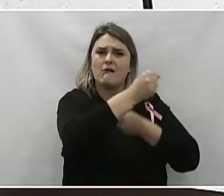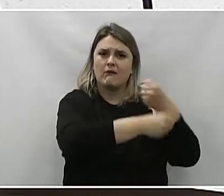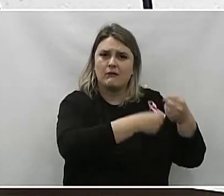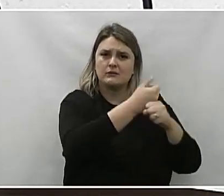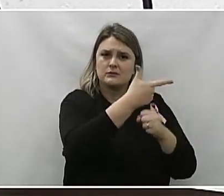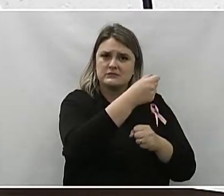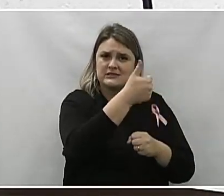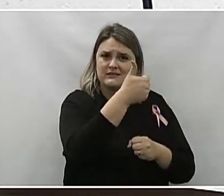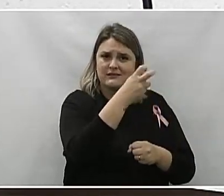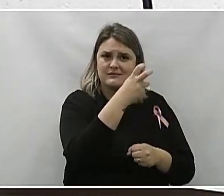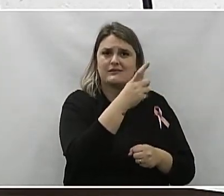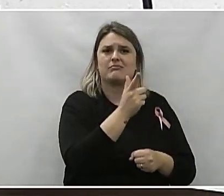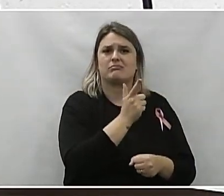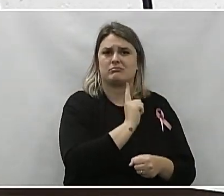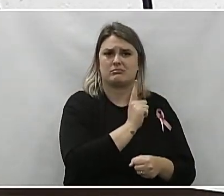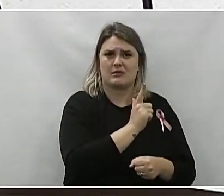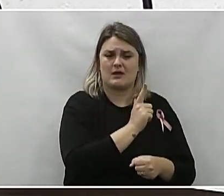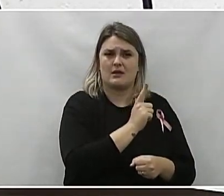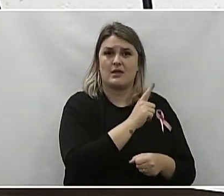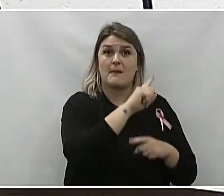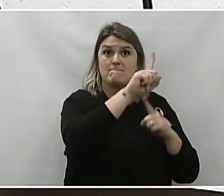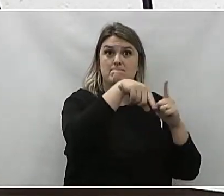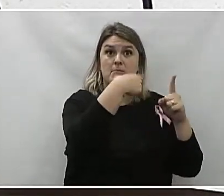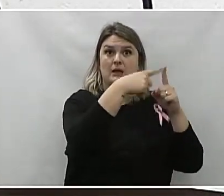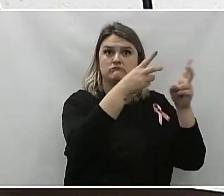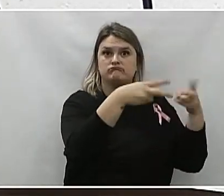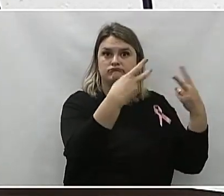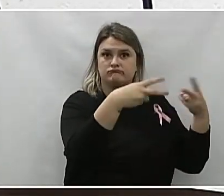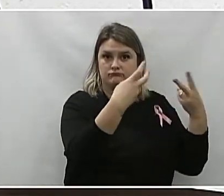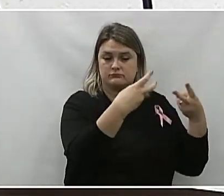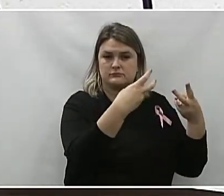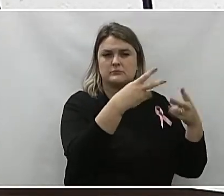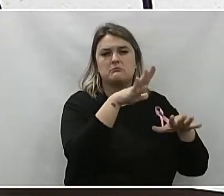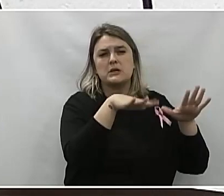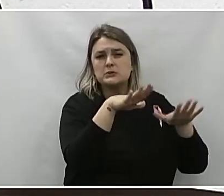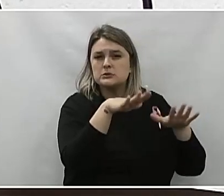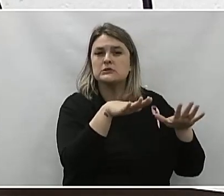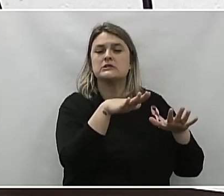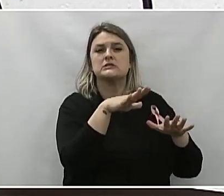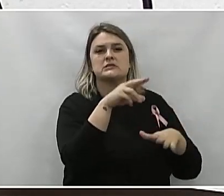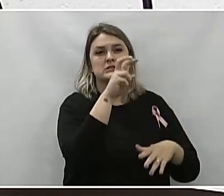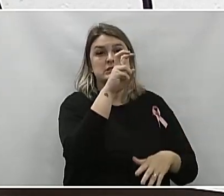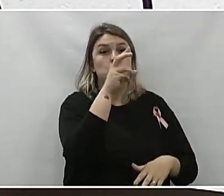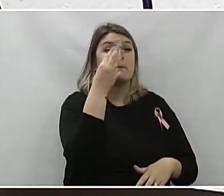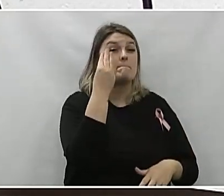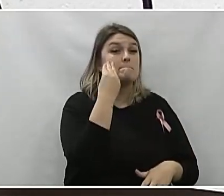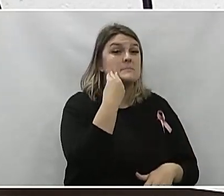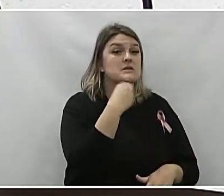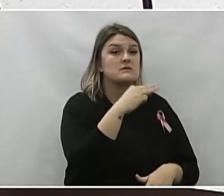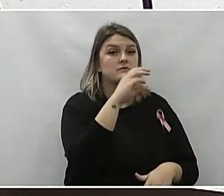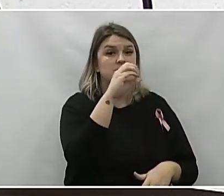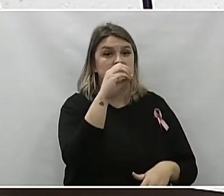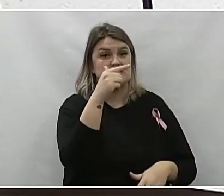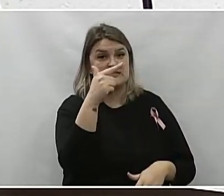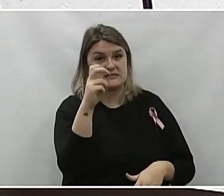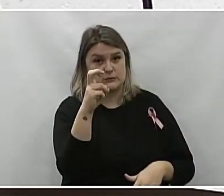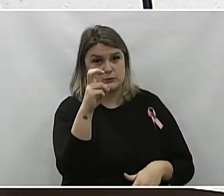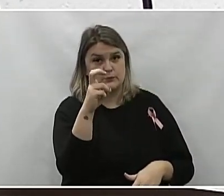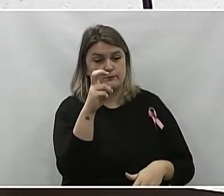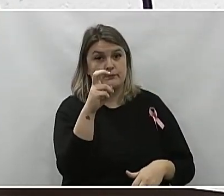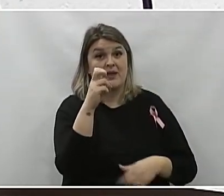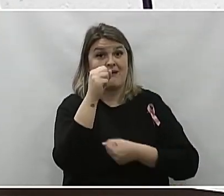2015 nós tínhamos um super arte de mais ou menos cinco milhões e 25